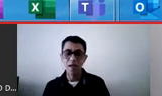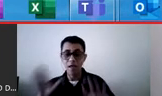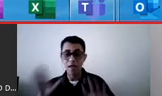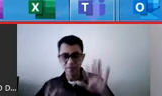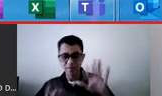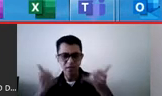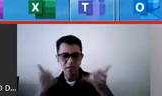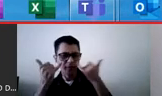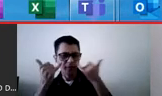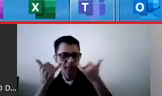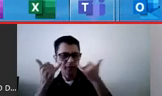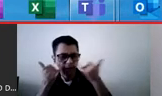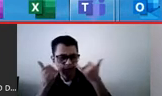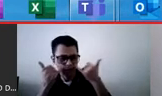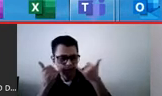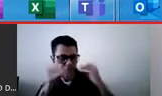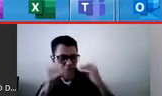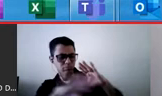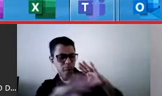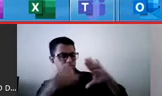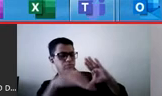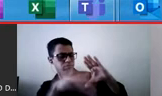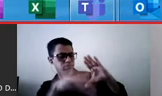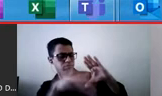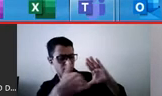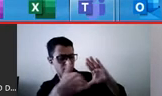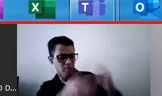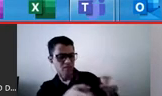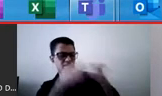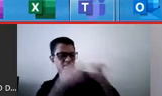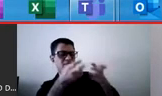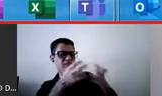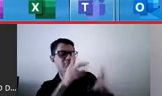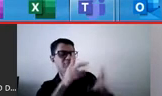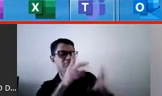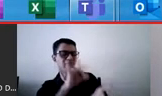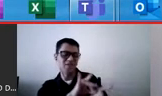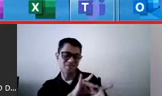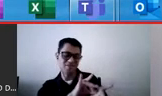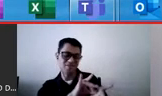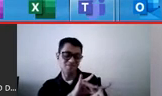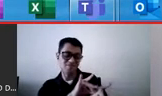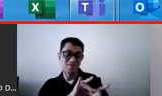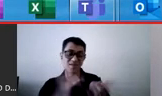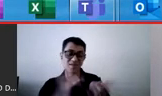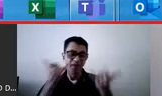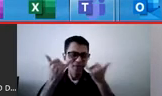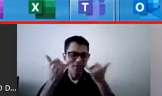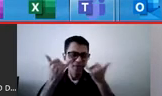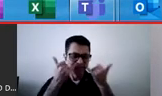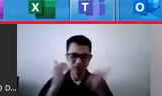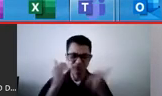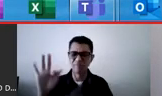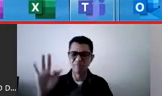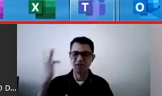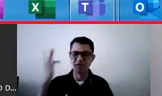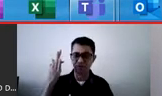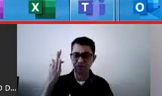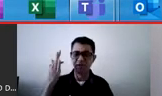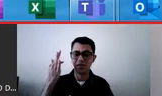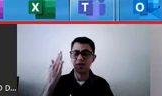consumindo, divulgando, foco e persistência são duas competências socioemocionais fundamentais para isso, né? Que nem eu estava